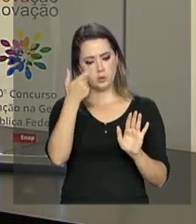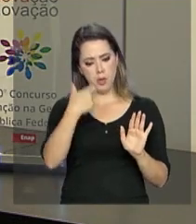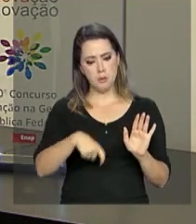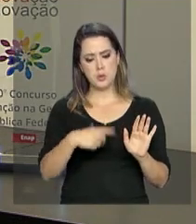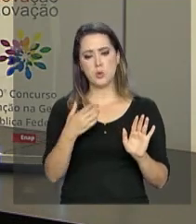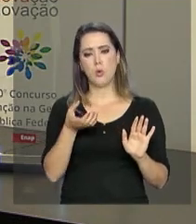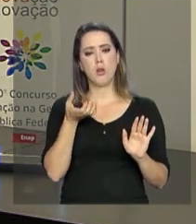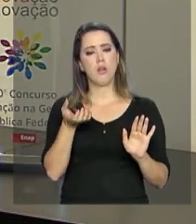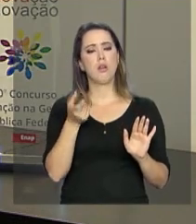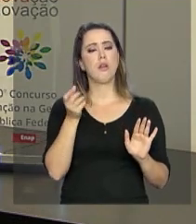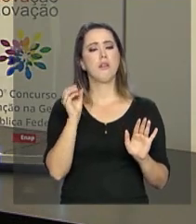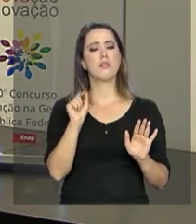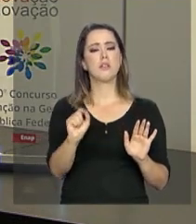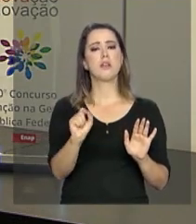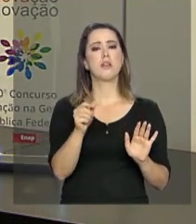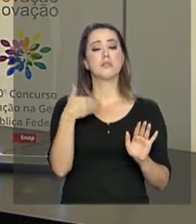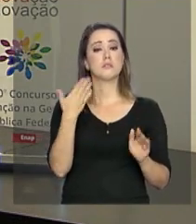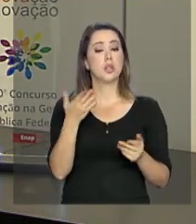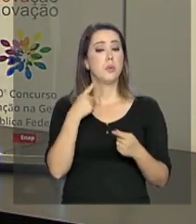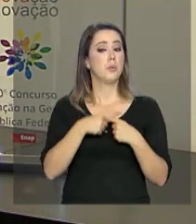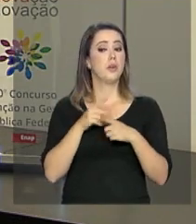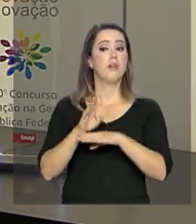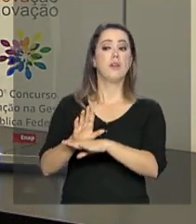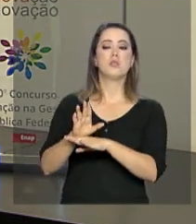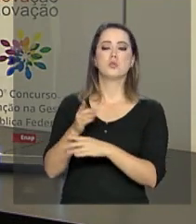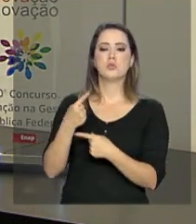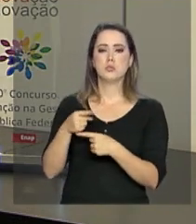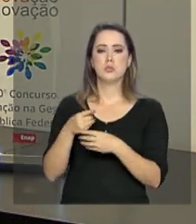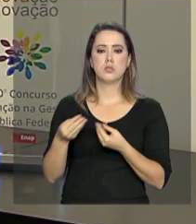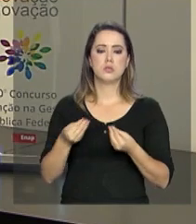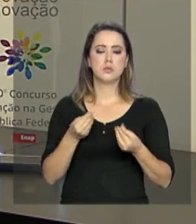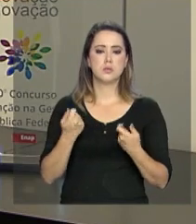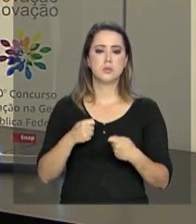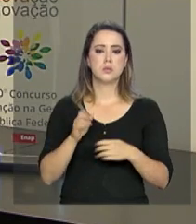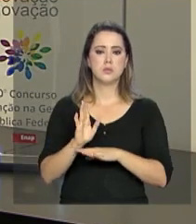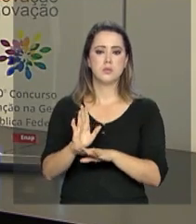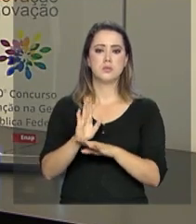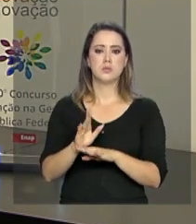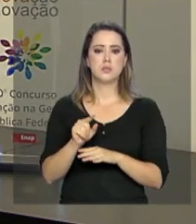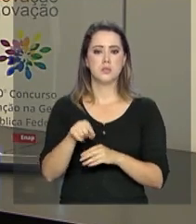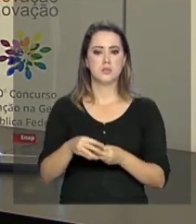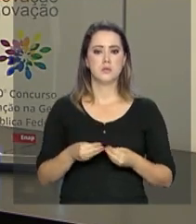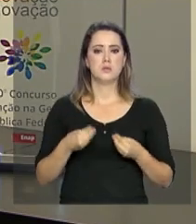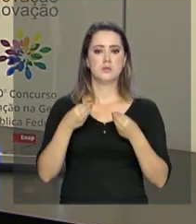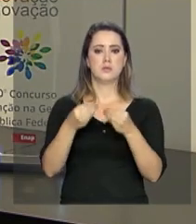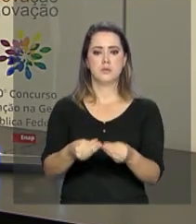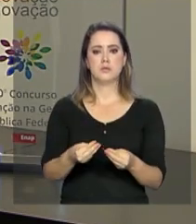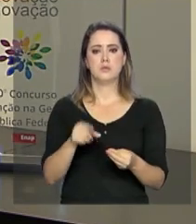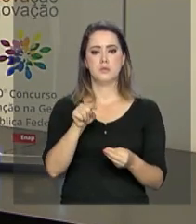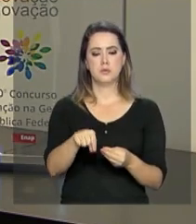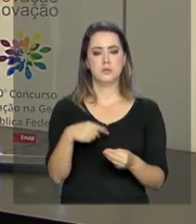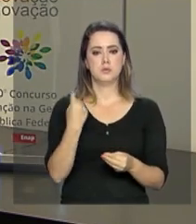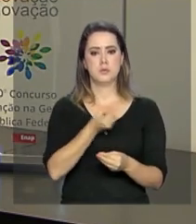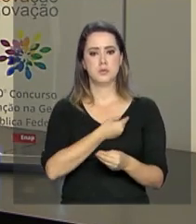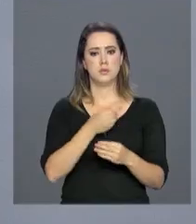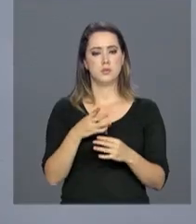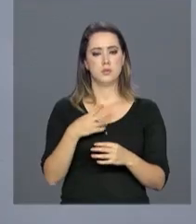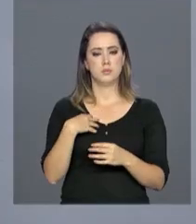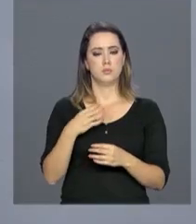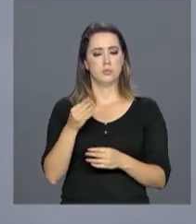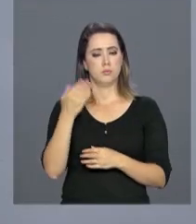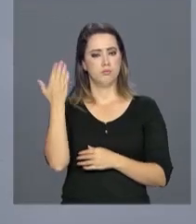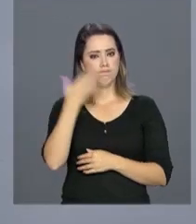porque ele está contribuindo e o qual é a contribuição que ele tem que que ele pode rodar para que nos ajude avaliar